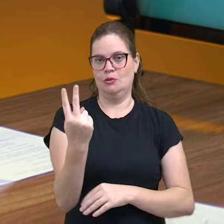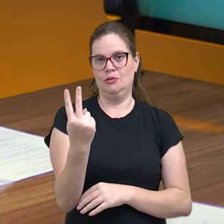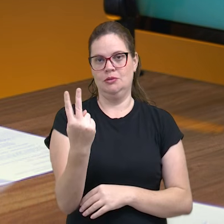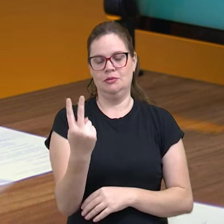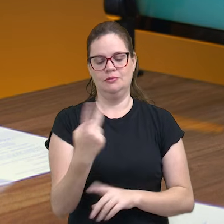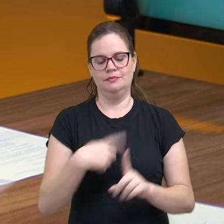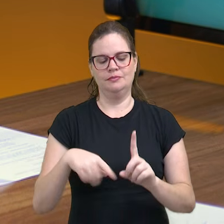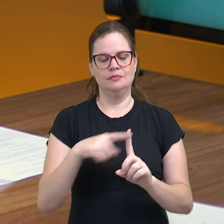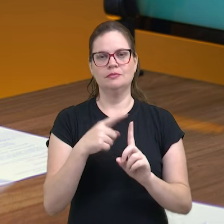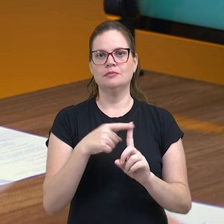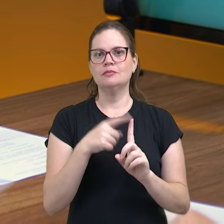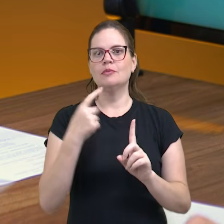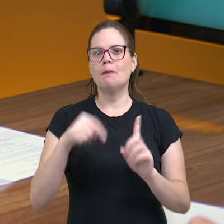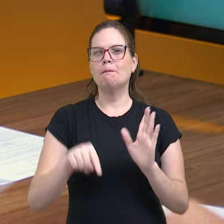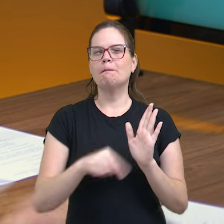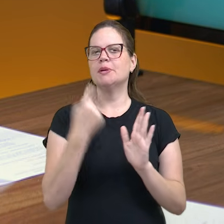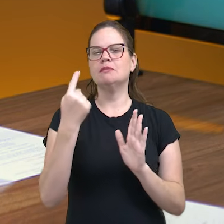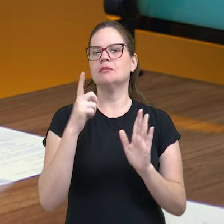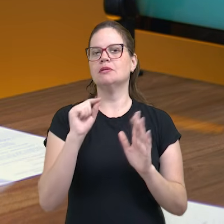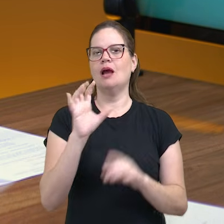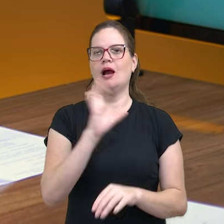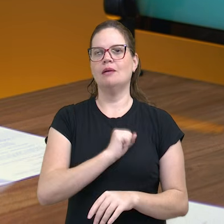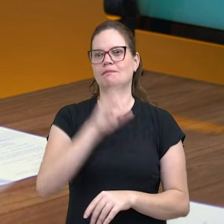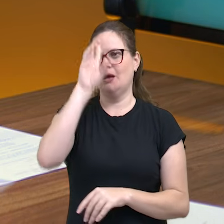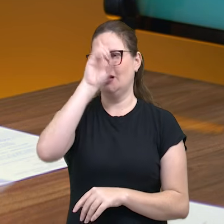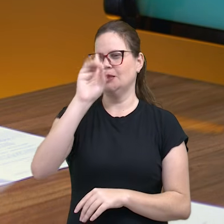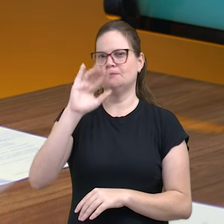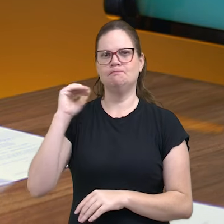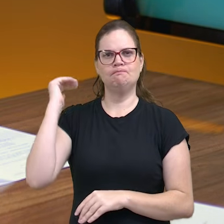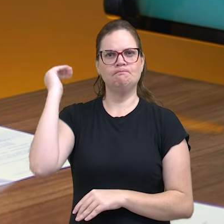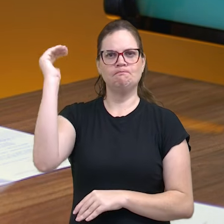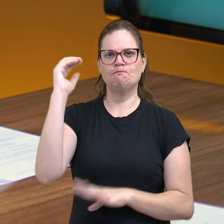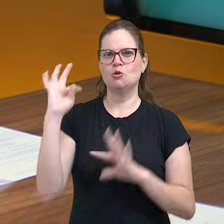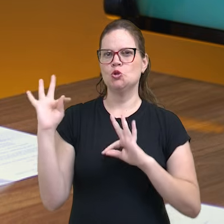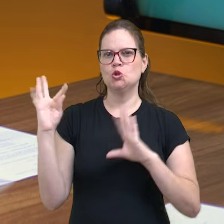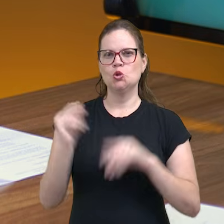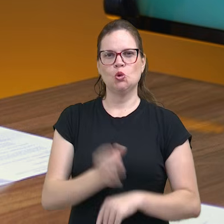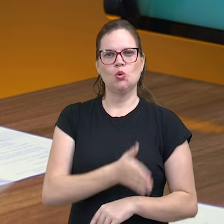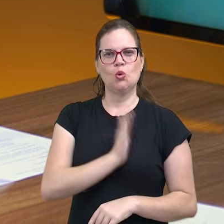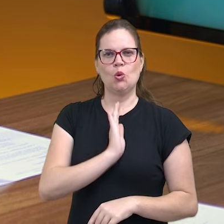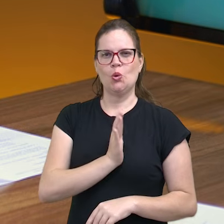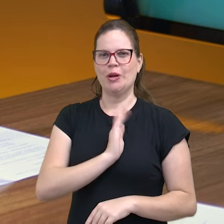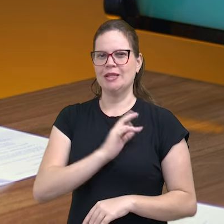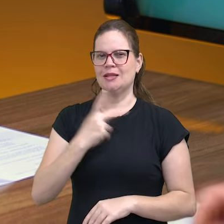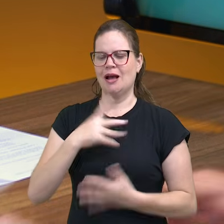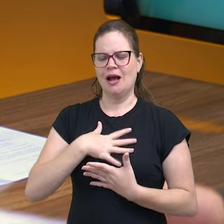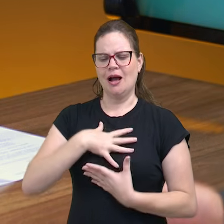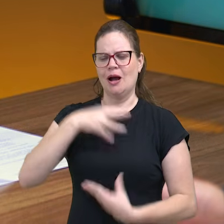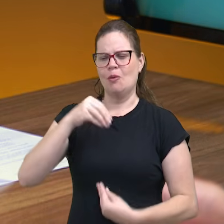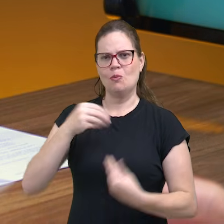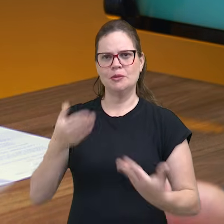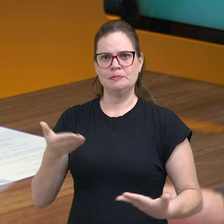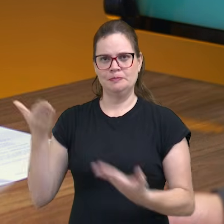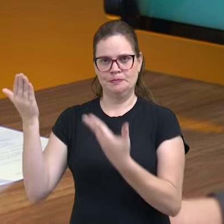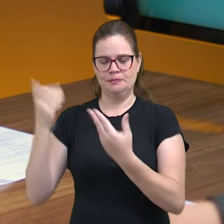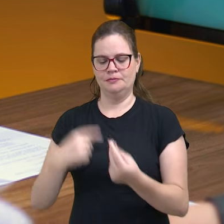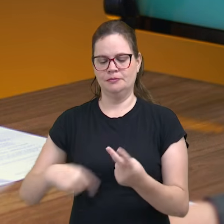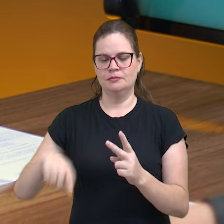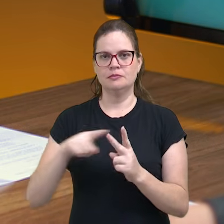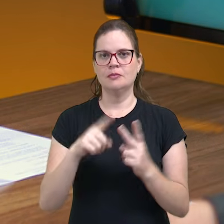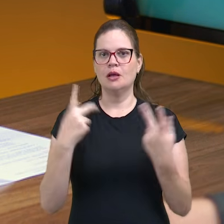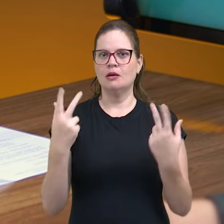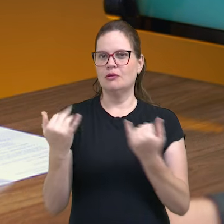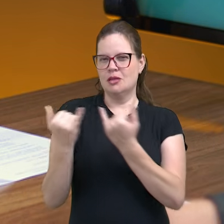2. Isso aí. O primeiro mandamento, o maior deles: amarás o Senhor teu Deus de todo o teu coração, com toda a tua alma. E o